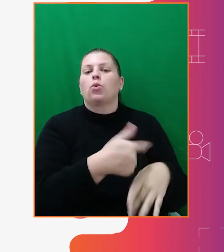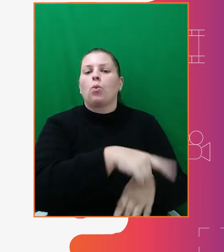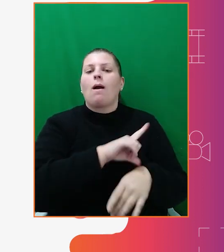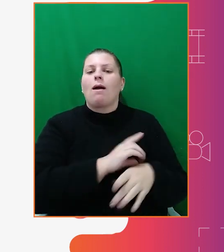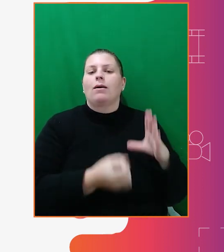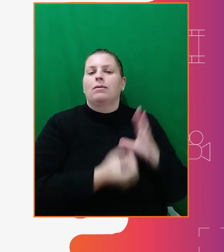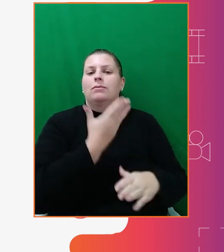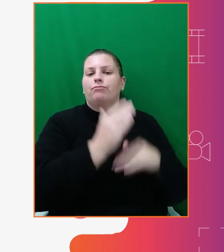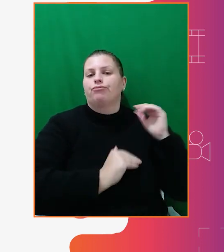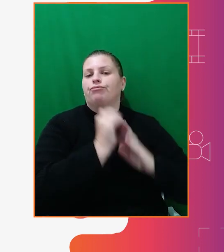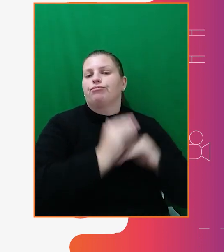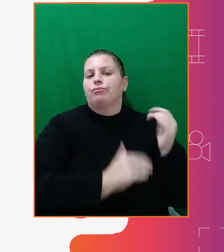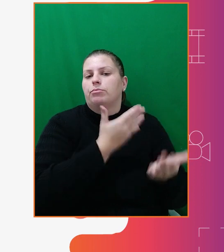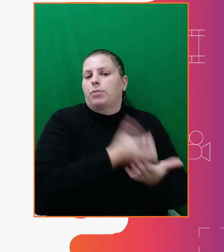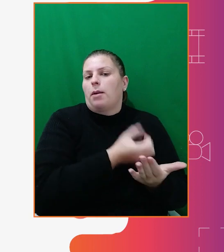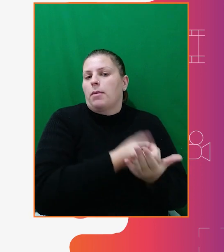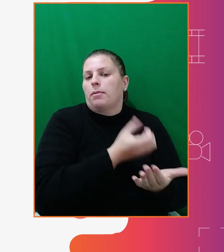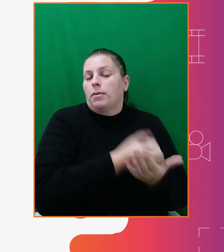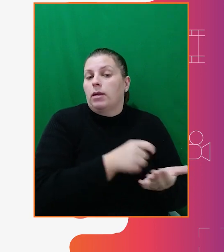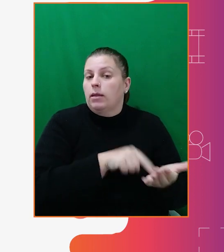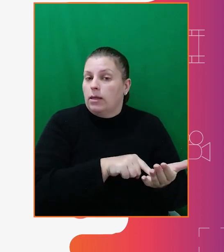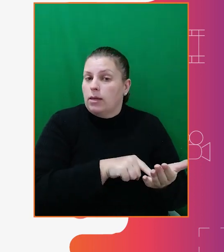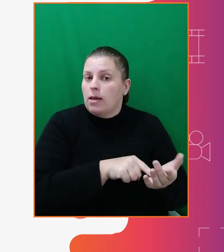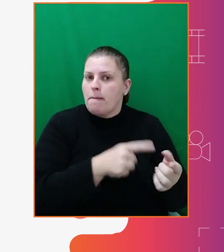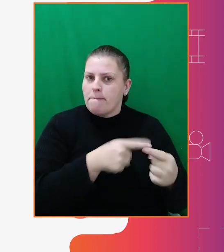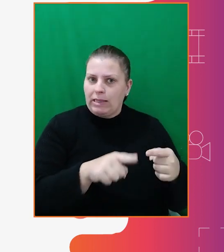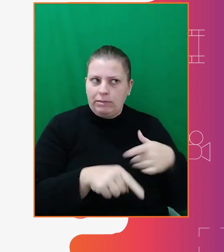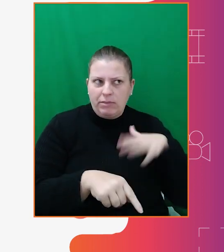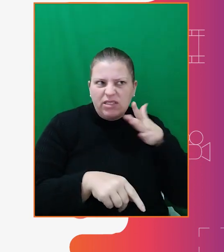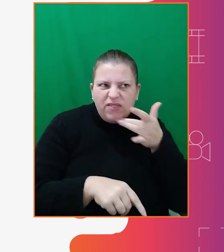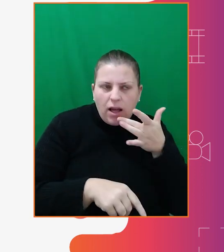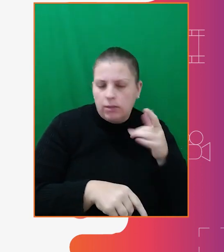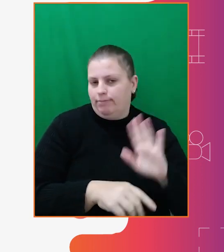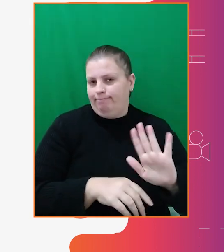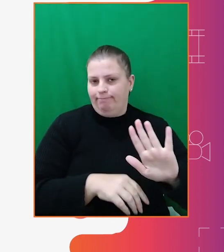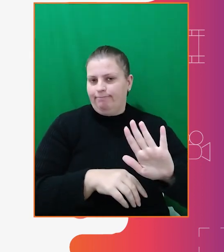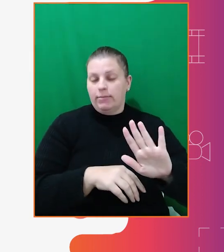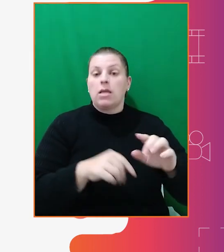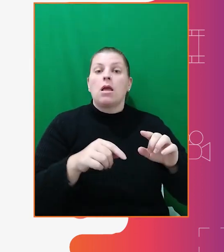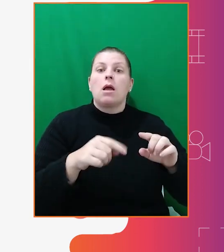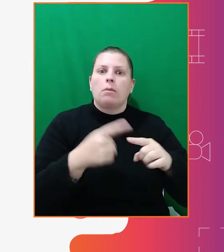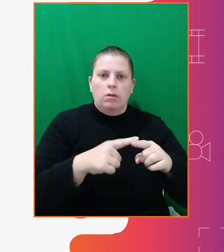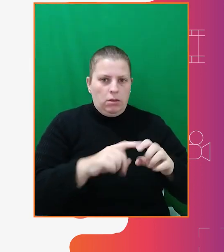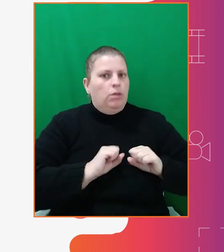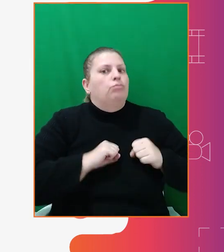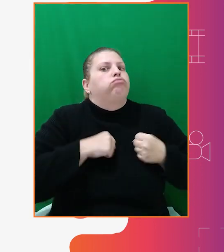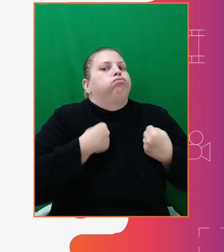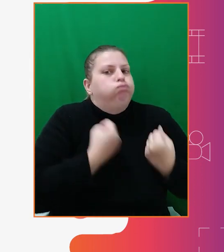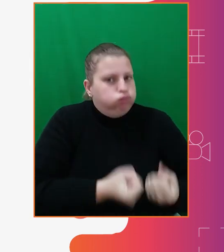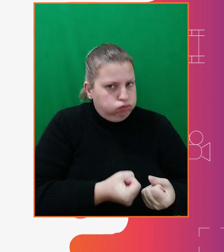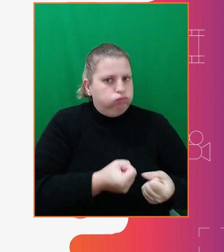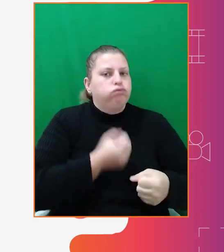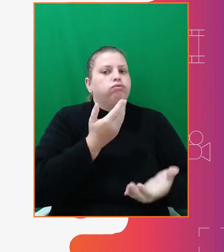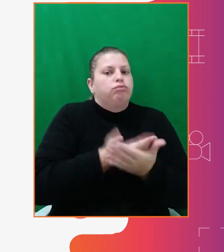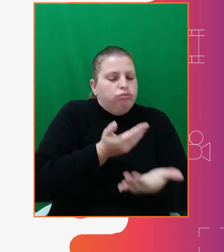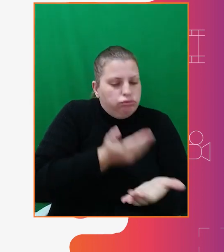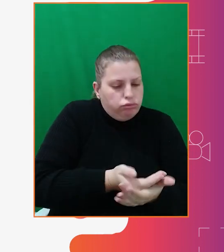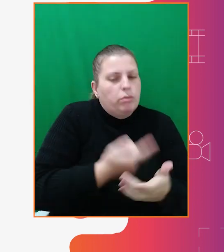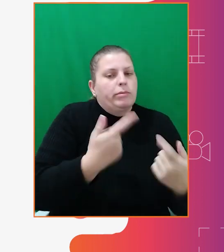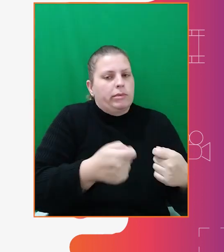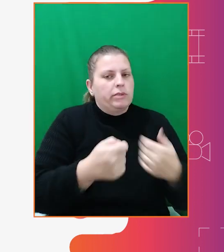atores e atrizes que vão emprestar voz aos personagens. E trabalhando com atores, profissionais da área de atuação, o trabalho ganha